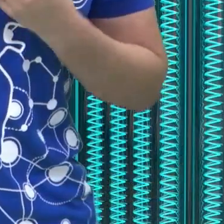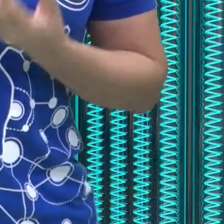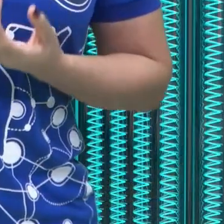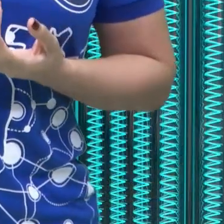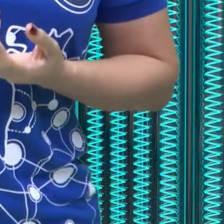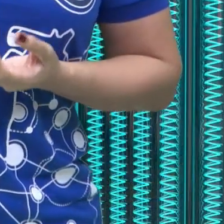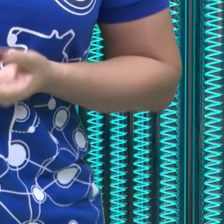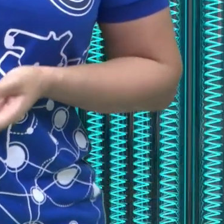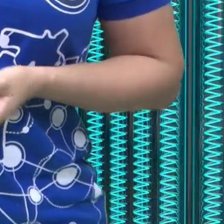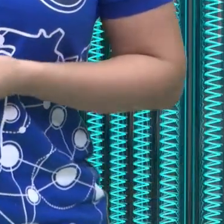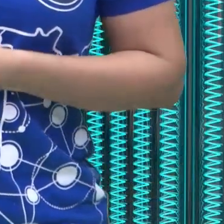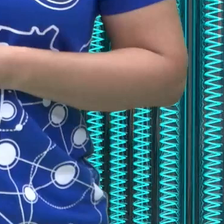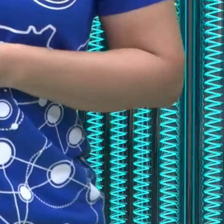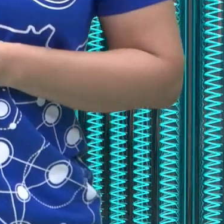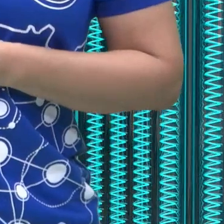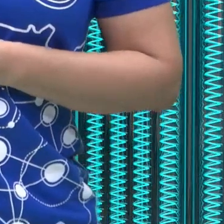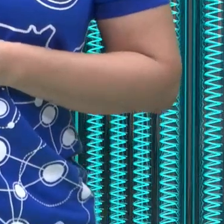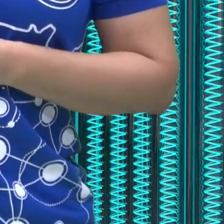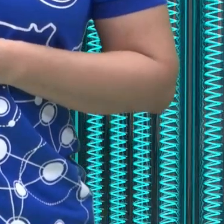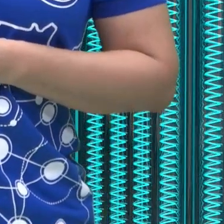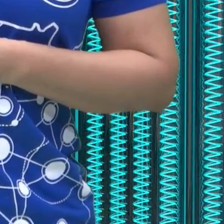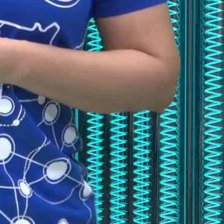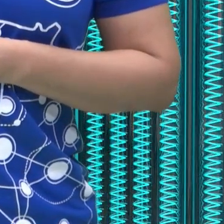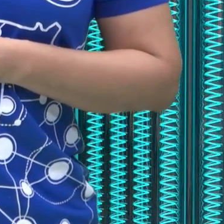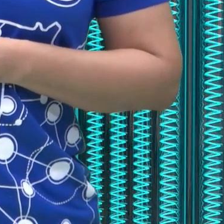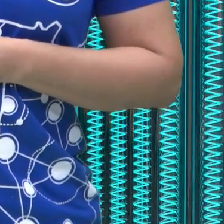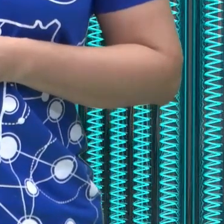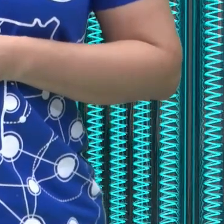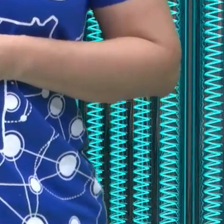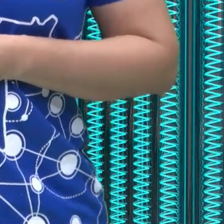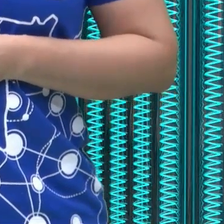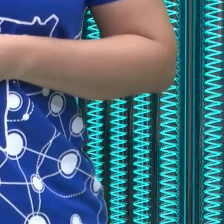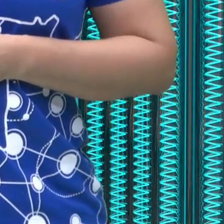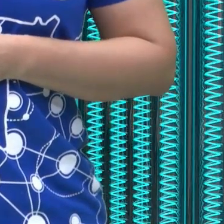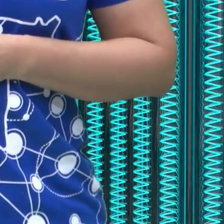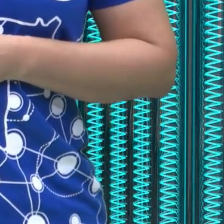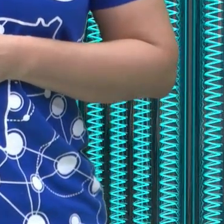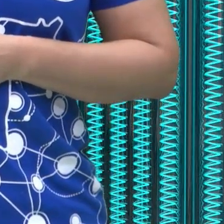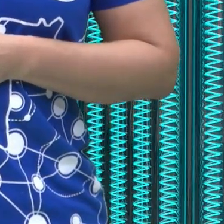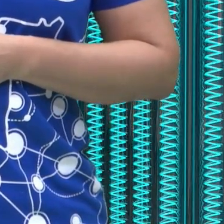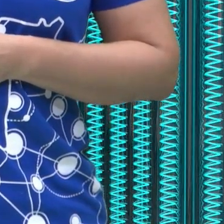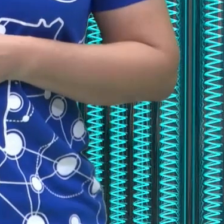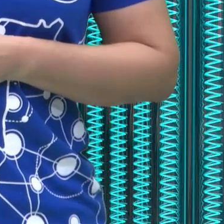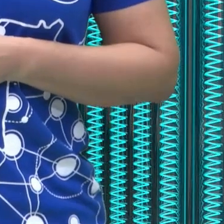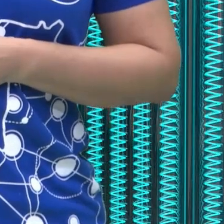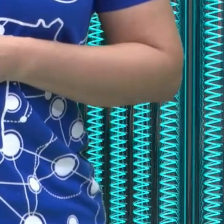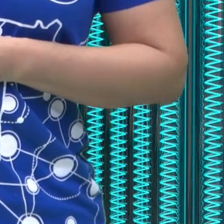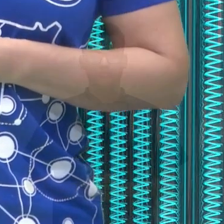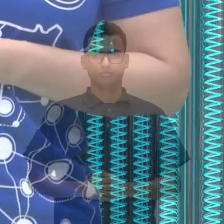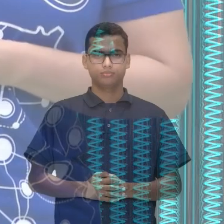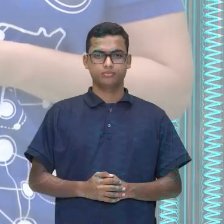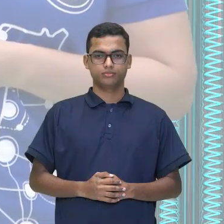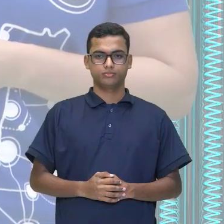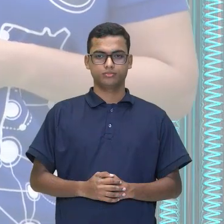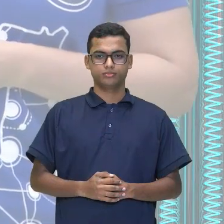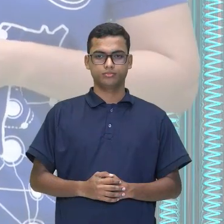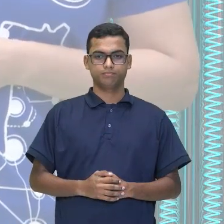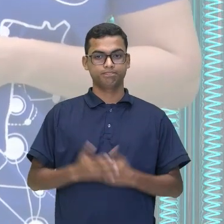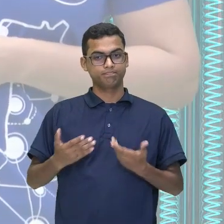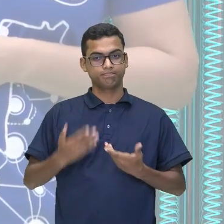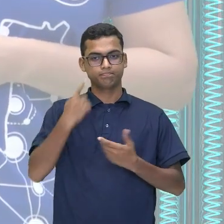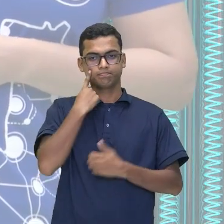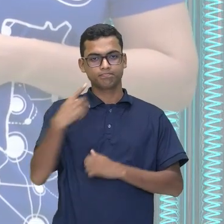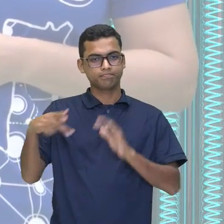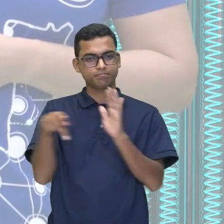já sabe a forma afirmativa, que o passado desse verbo aqui é went, certo? Então, onde eles